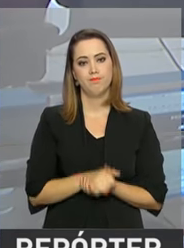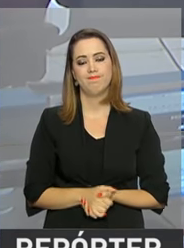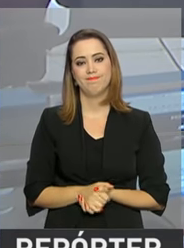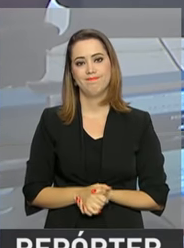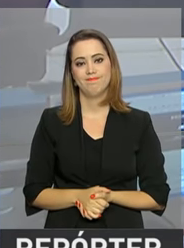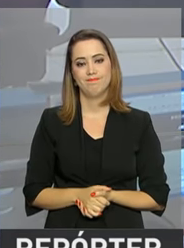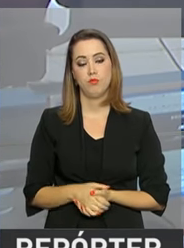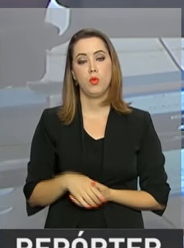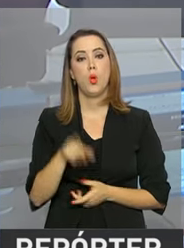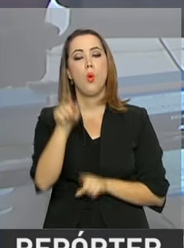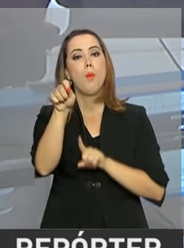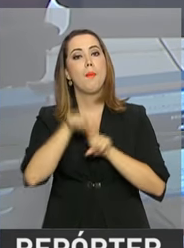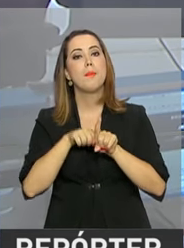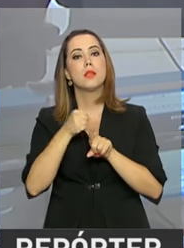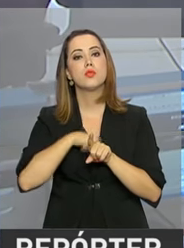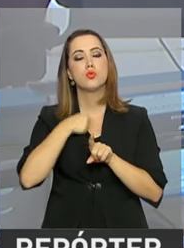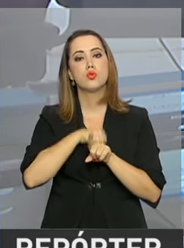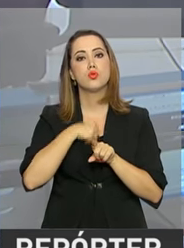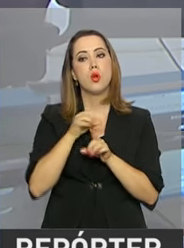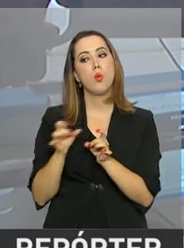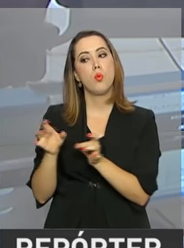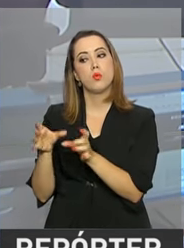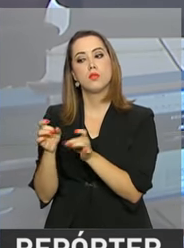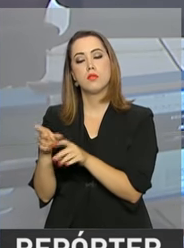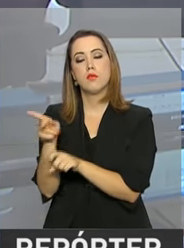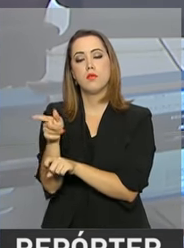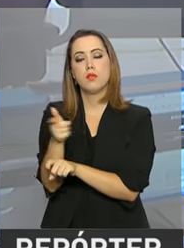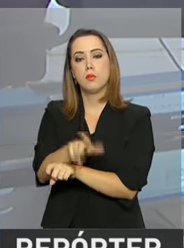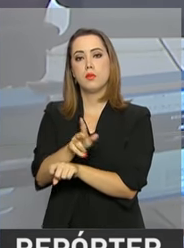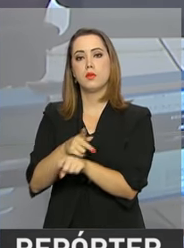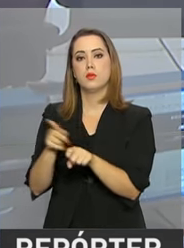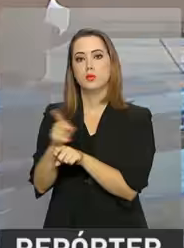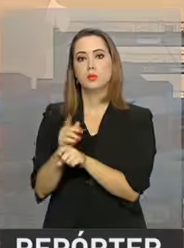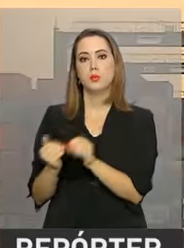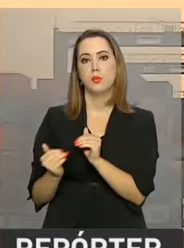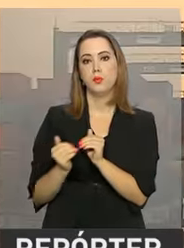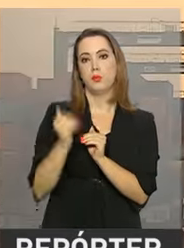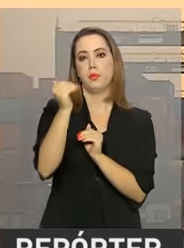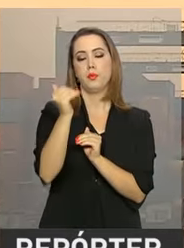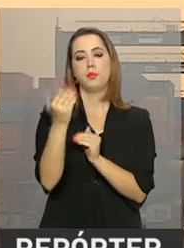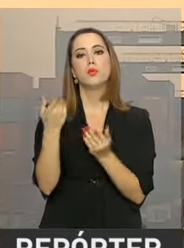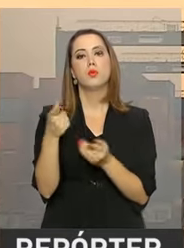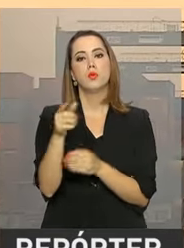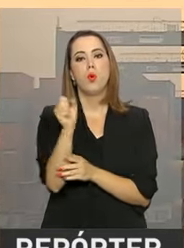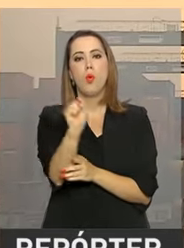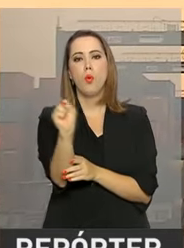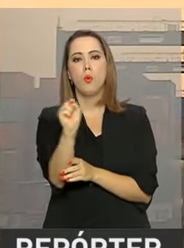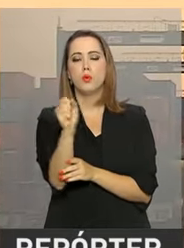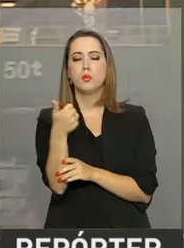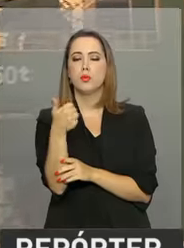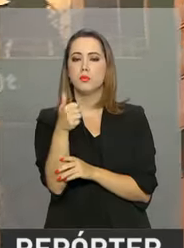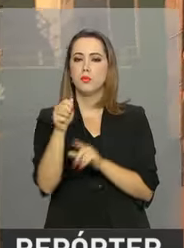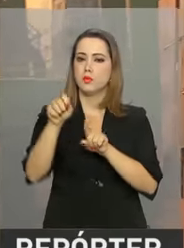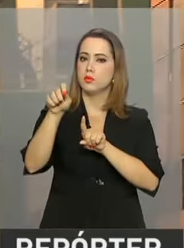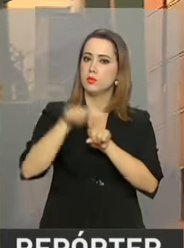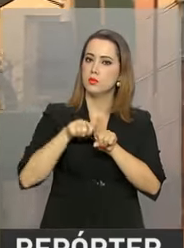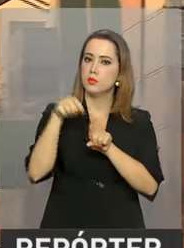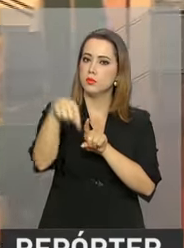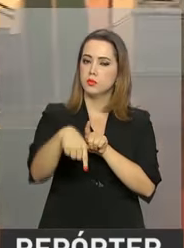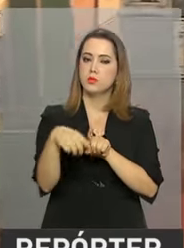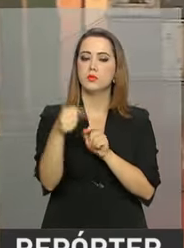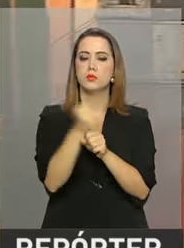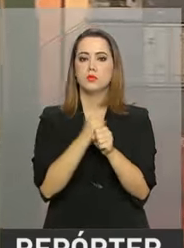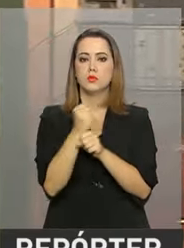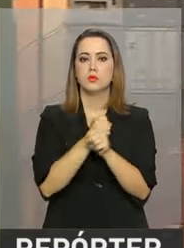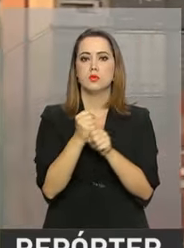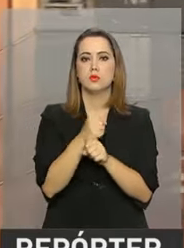exportações brasileiras superaram as importações mais uma vez. Com isso, nos 8 primeiros meses do ano, a balança comercial registra superávit de